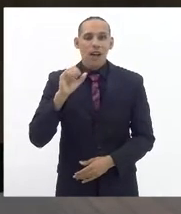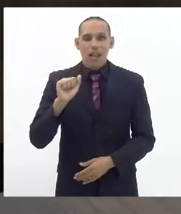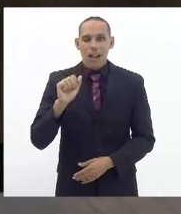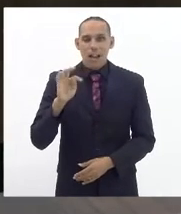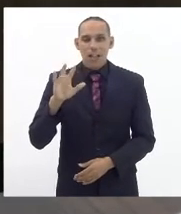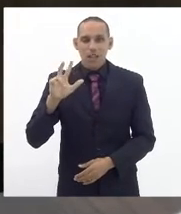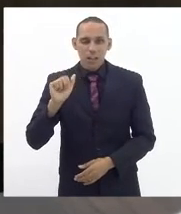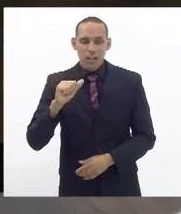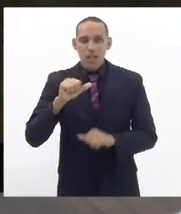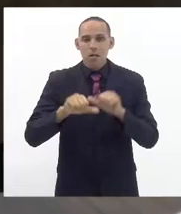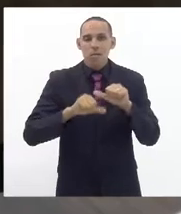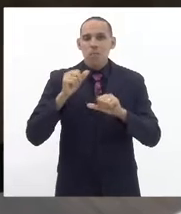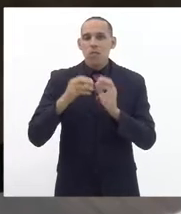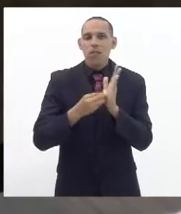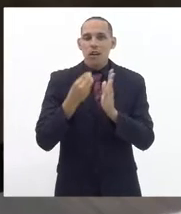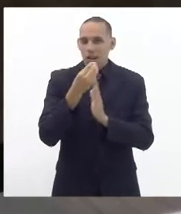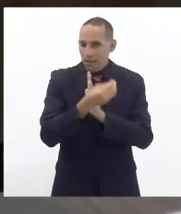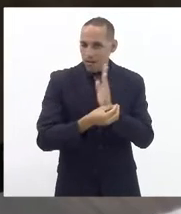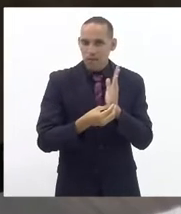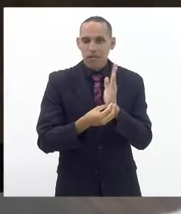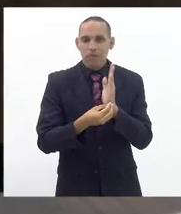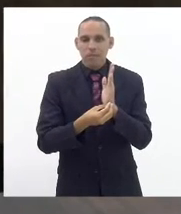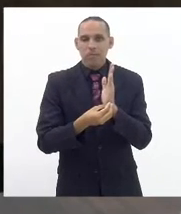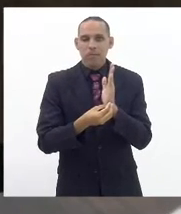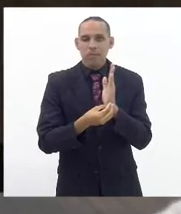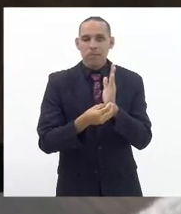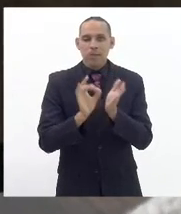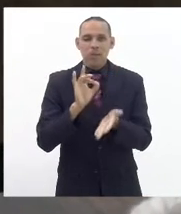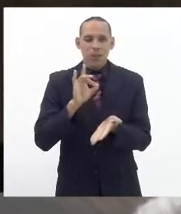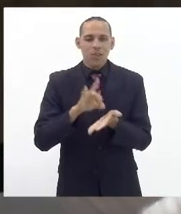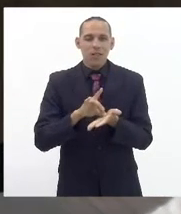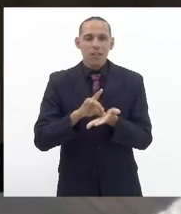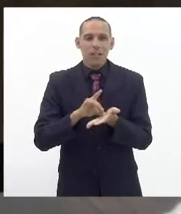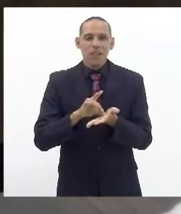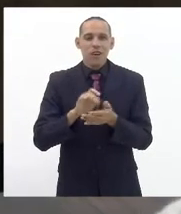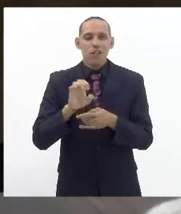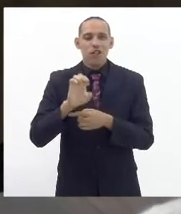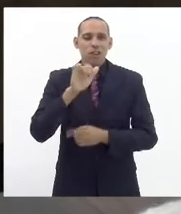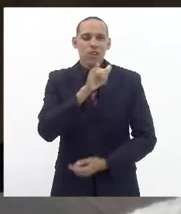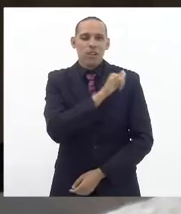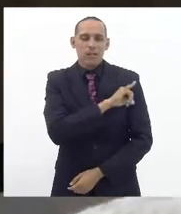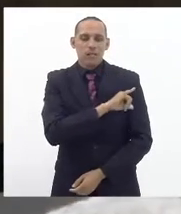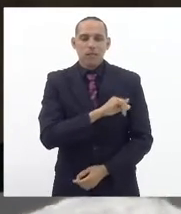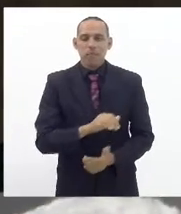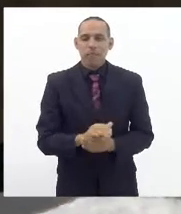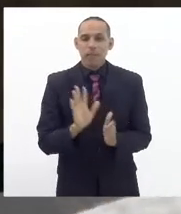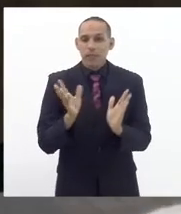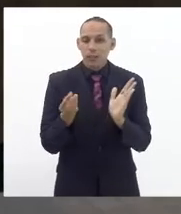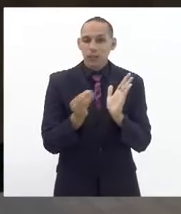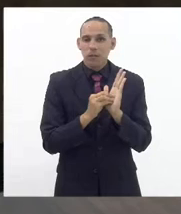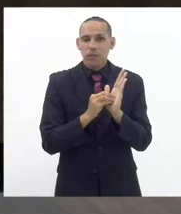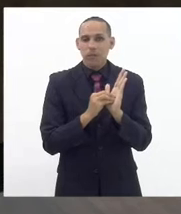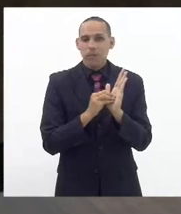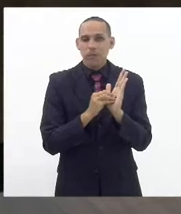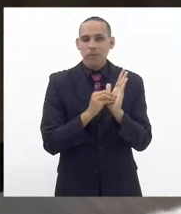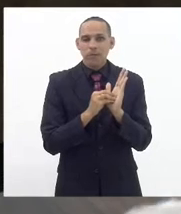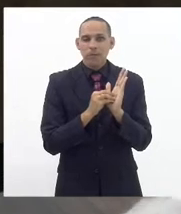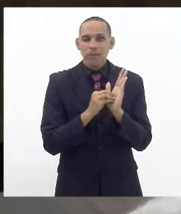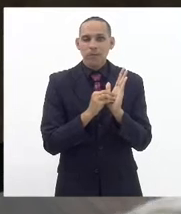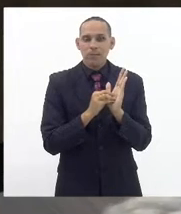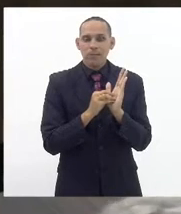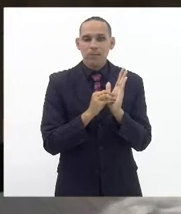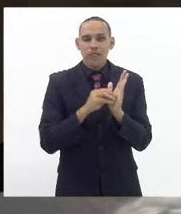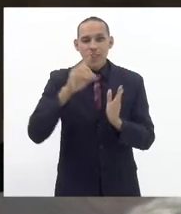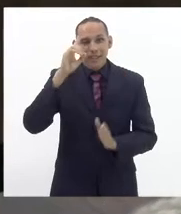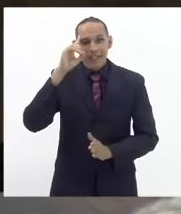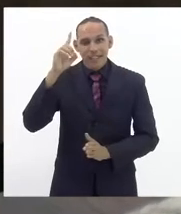que altera o calendário oficial do Estado do Rio de Janeiro, incluindo o dia